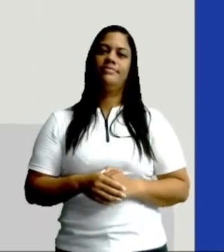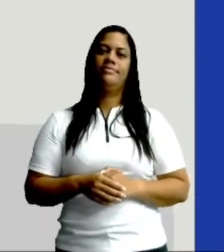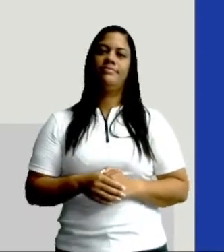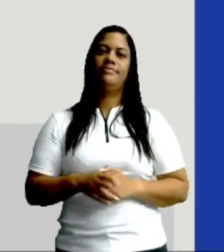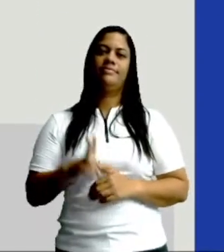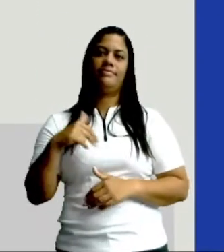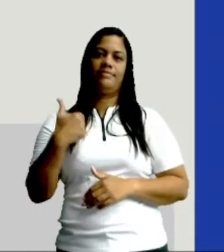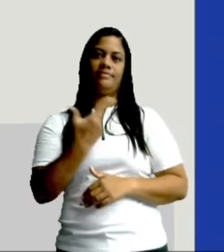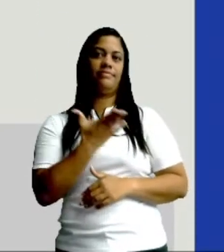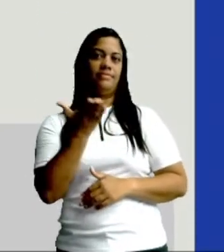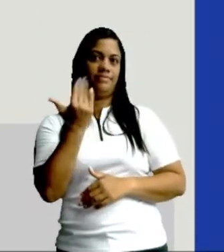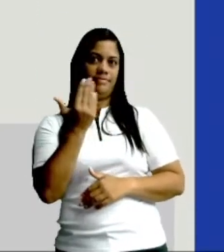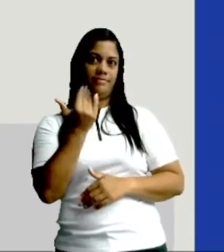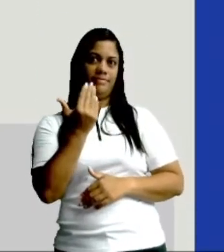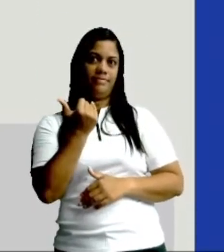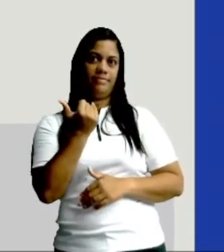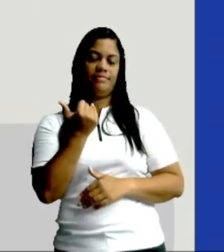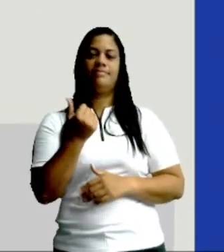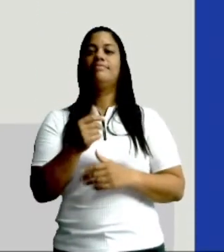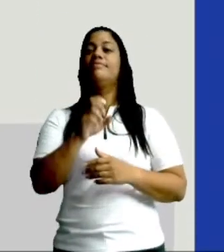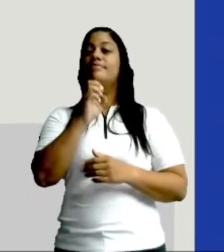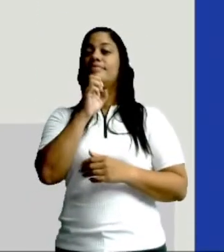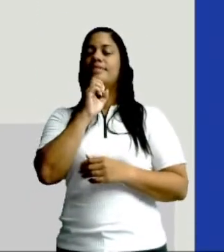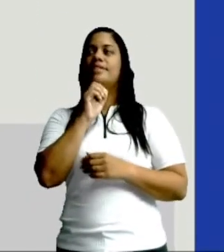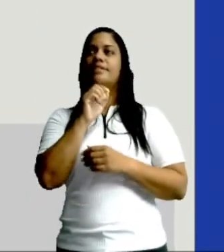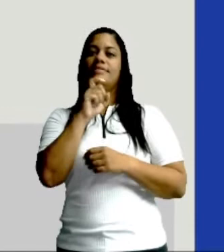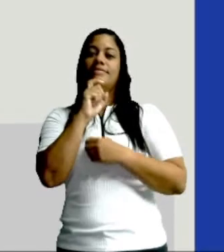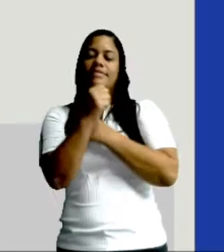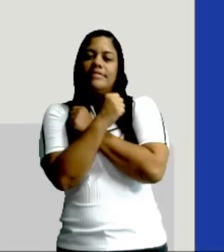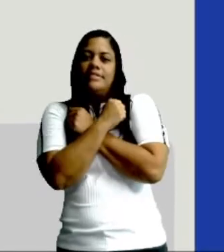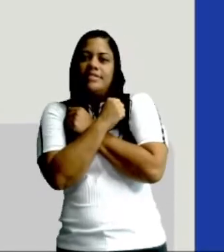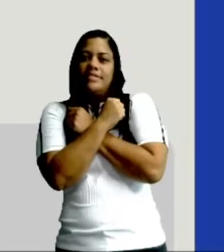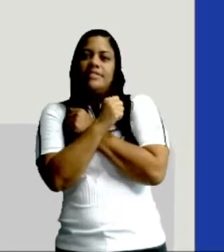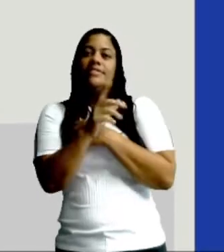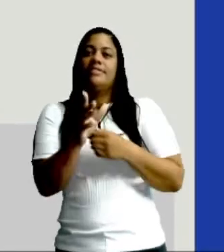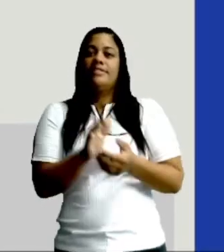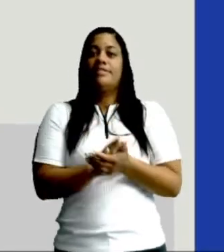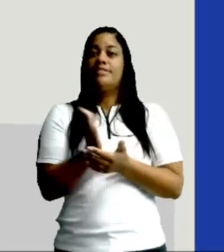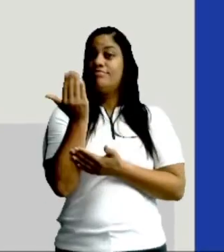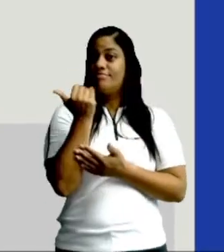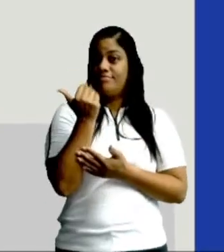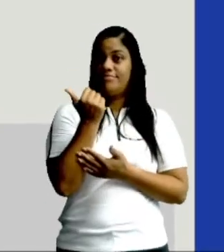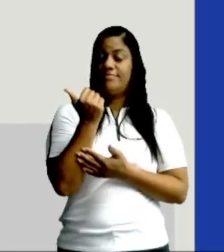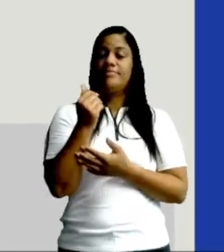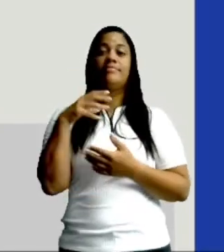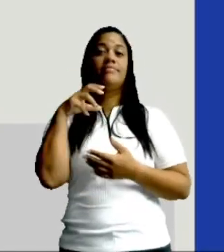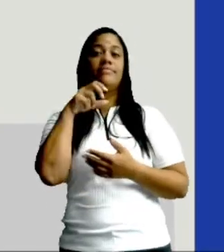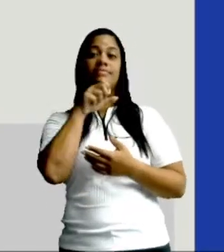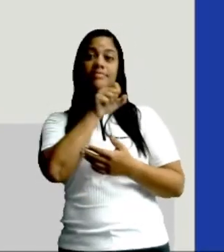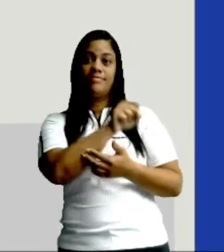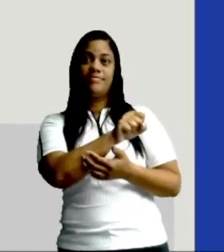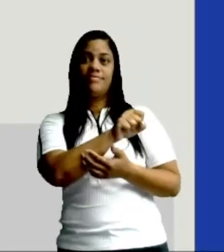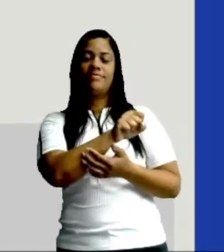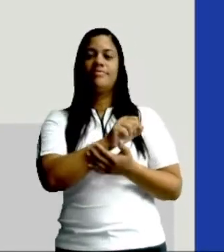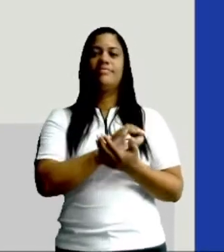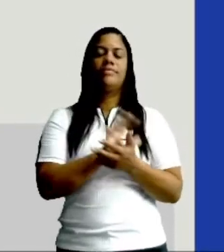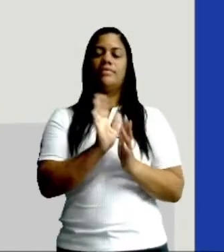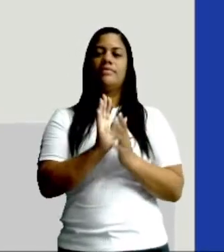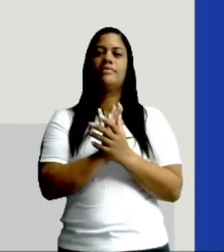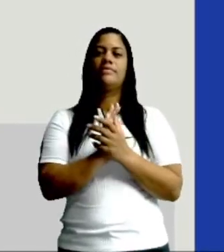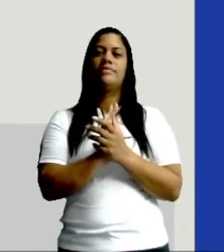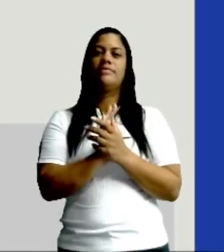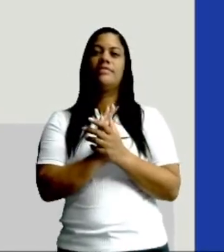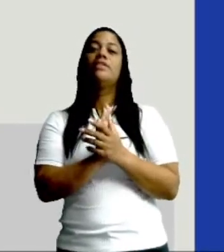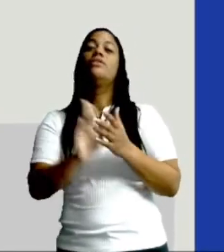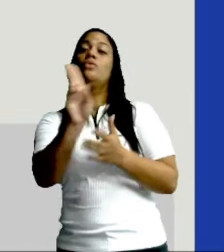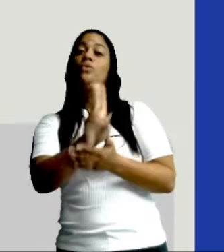A nossa culinária, quando é da região fria, a culinária das regiões de clima frio incentiva o consumo de